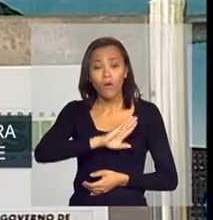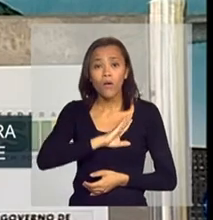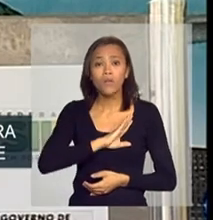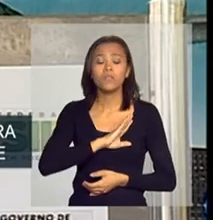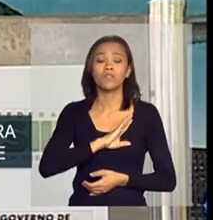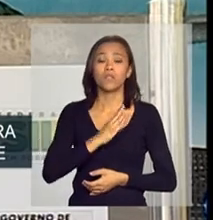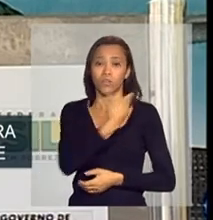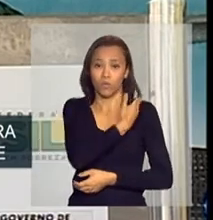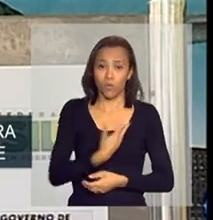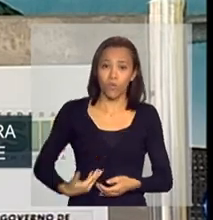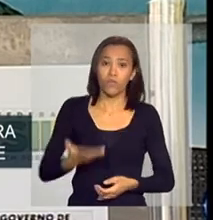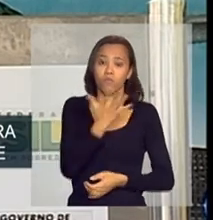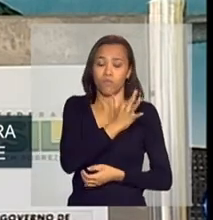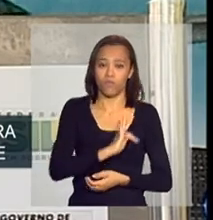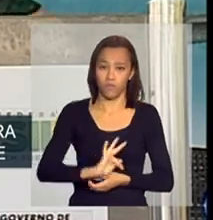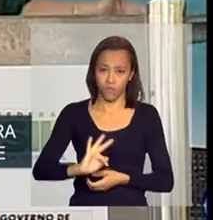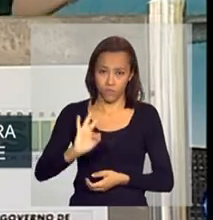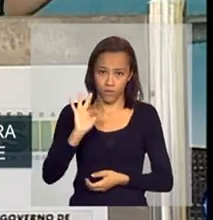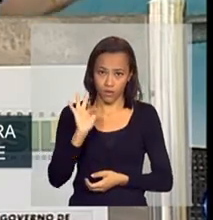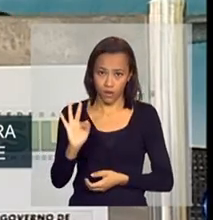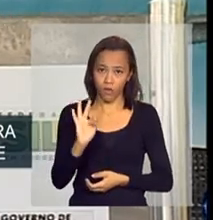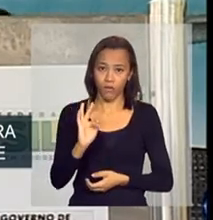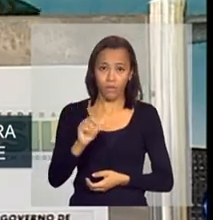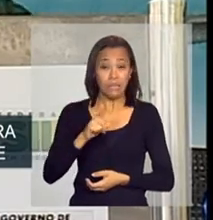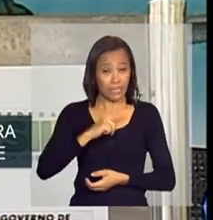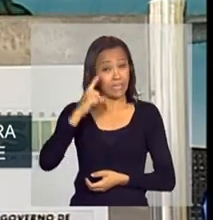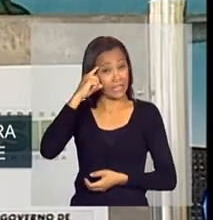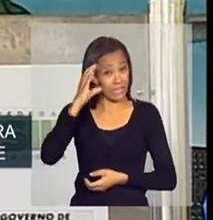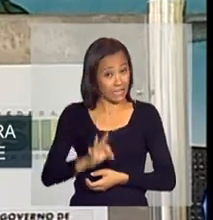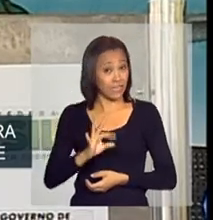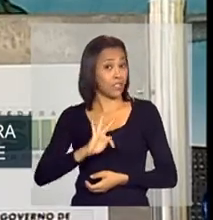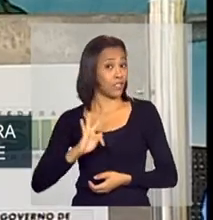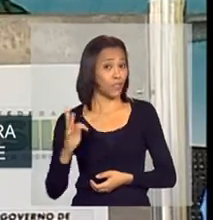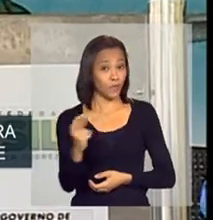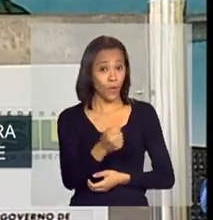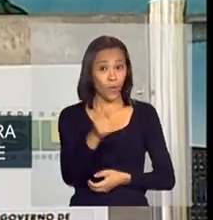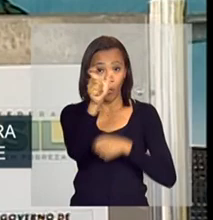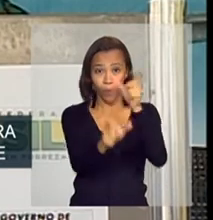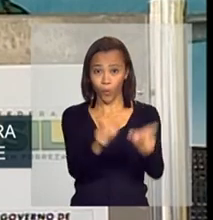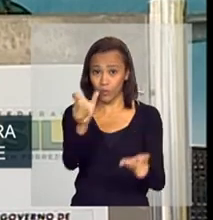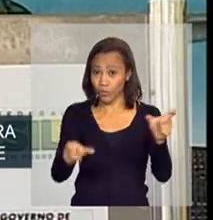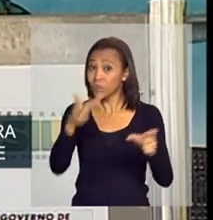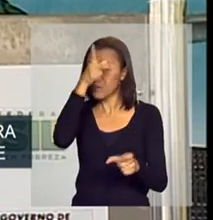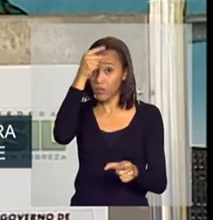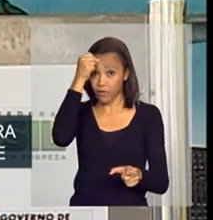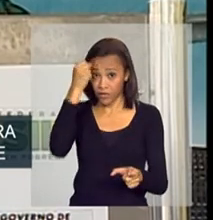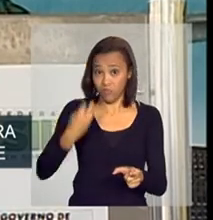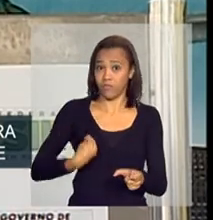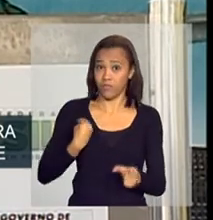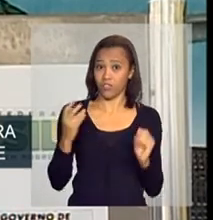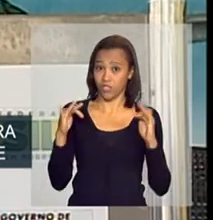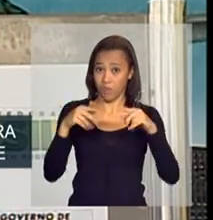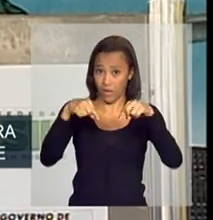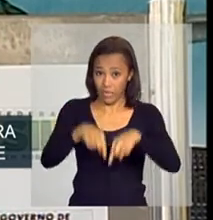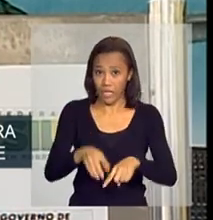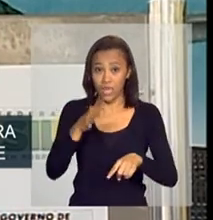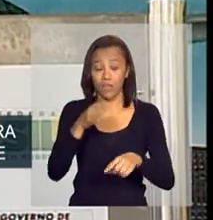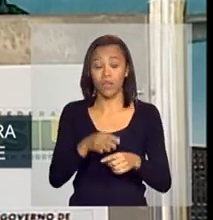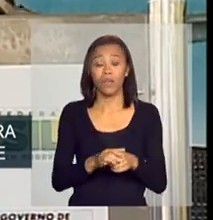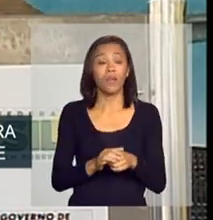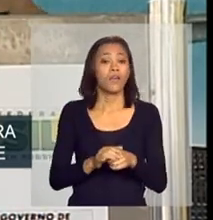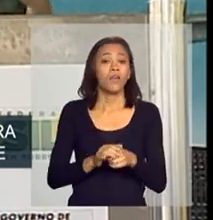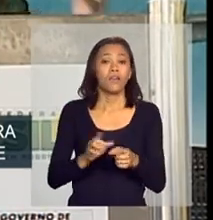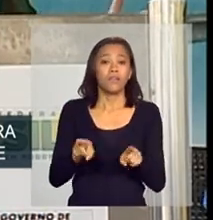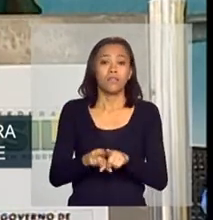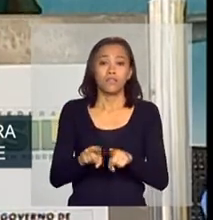do governo federal, tenho certeza que todos os prefeitos aqui de Sergipe,